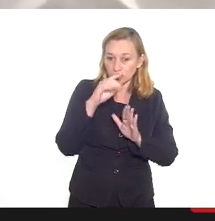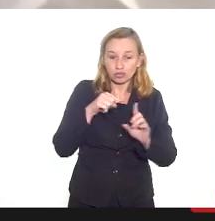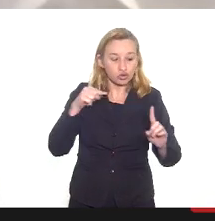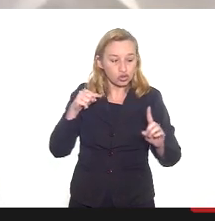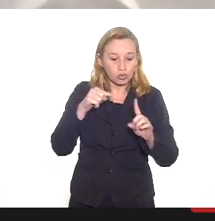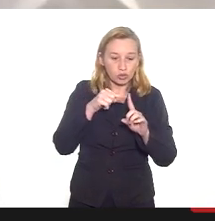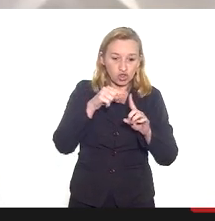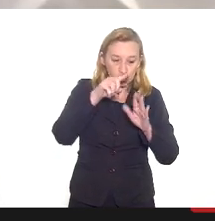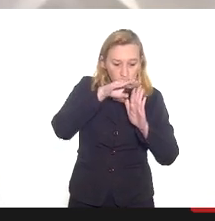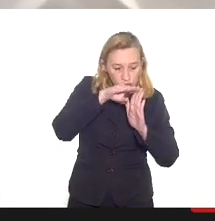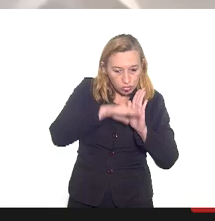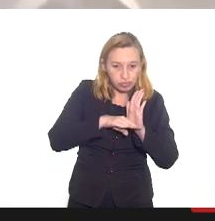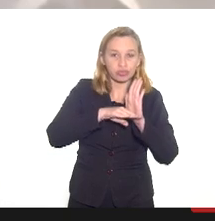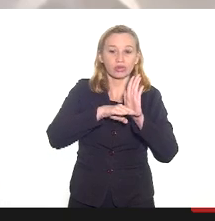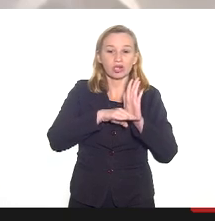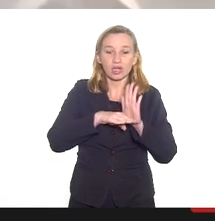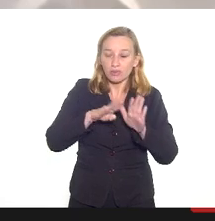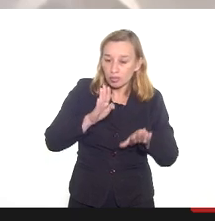objetivos. E